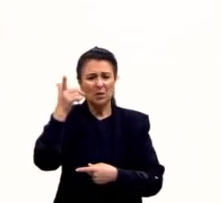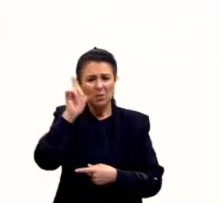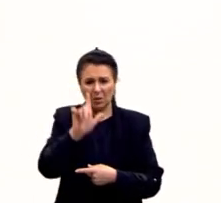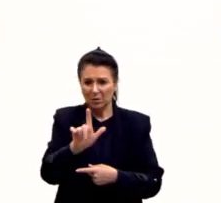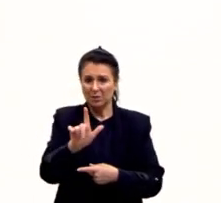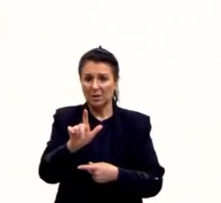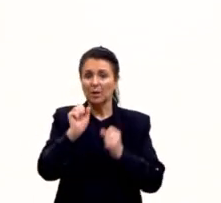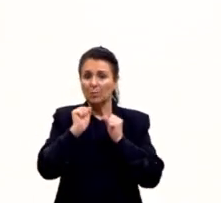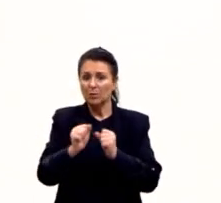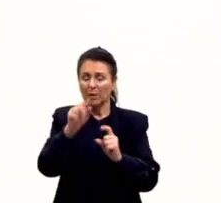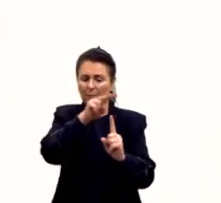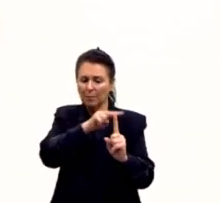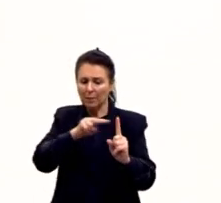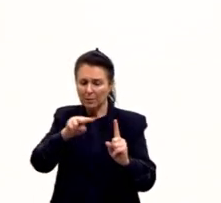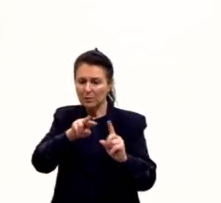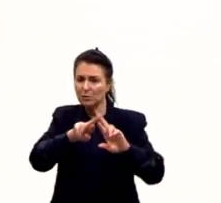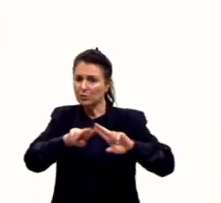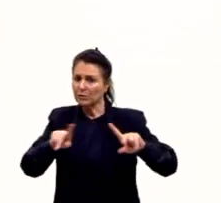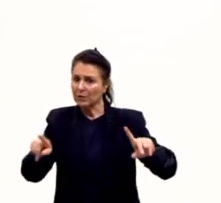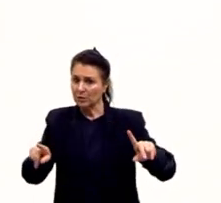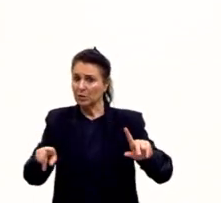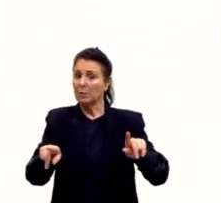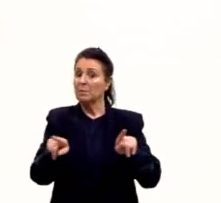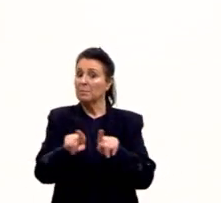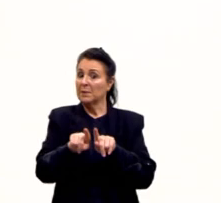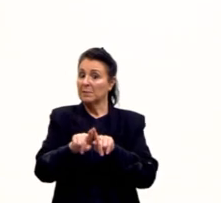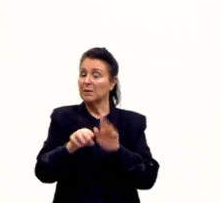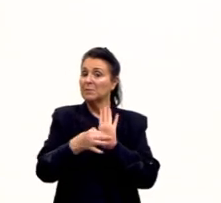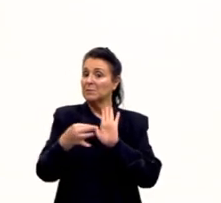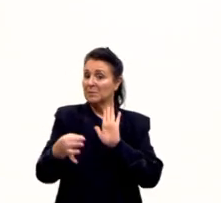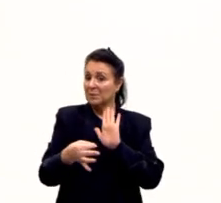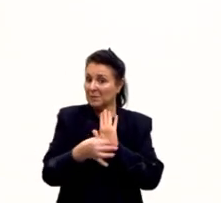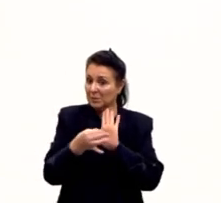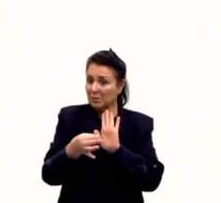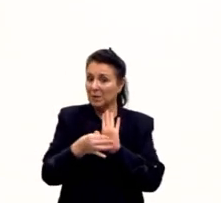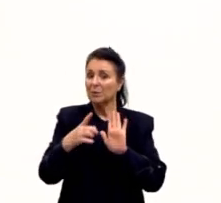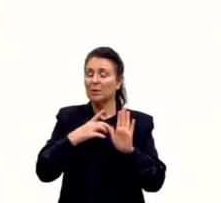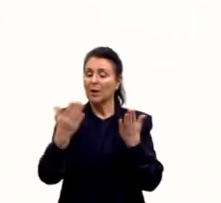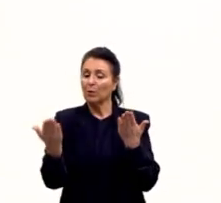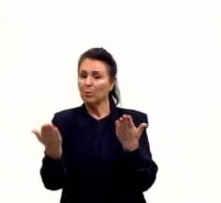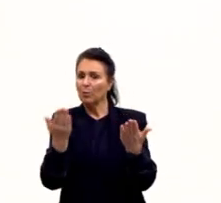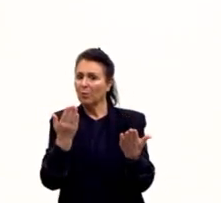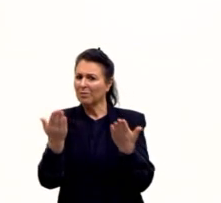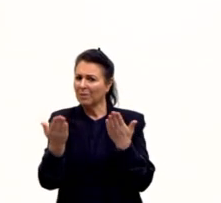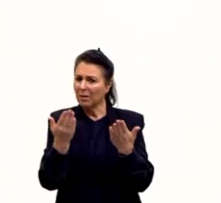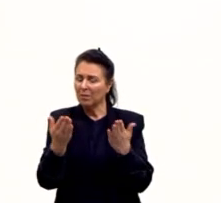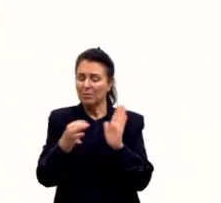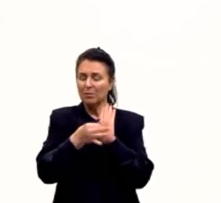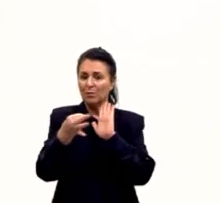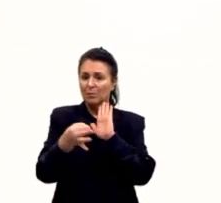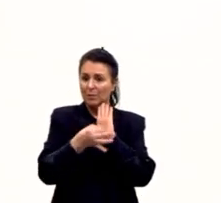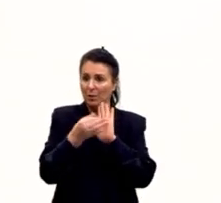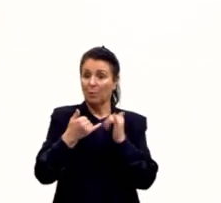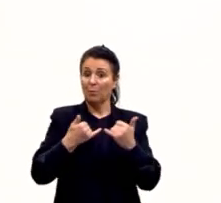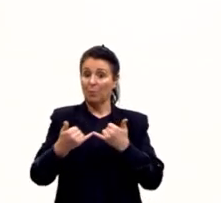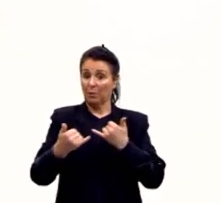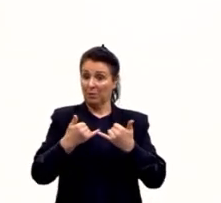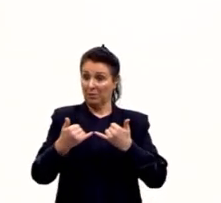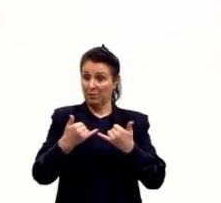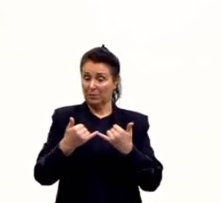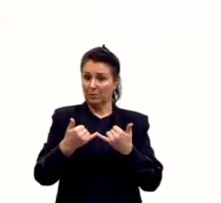perspectivas diferentes sobre um mesmo argumento denotando aí um contraste de opiniões por